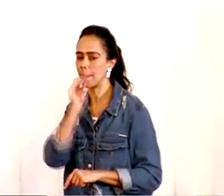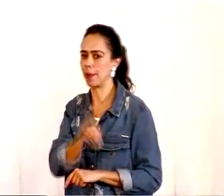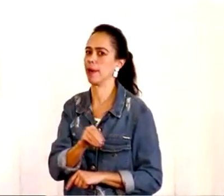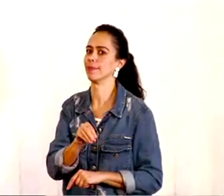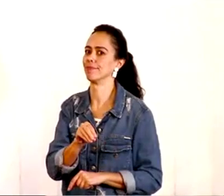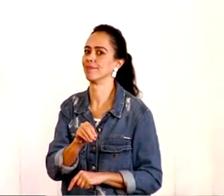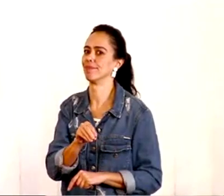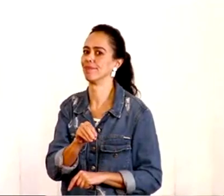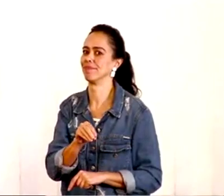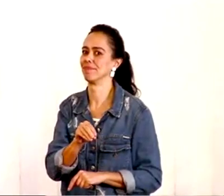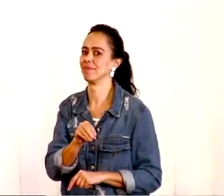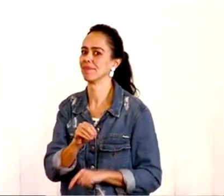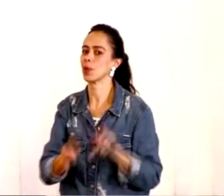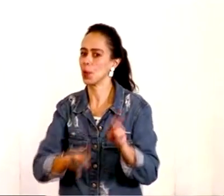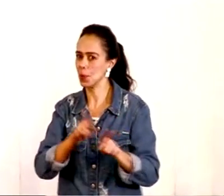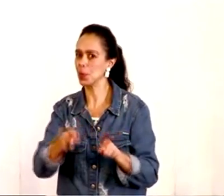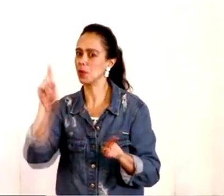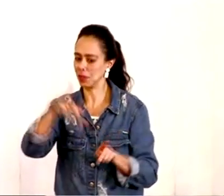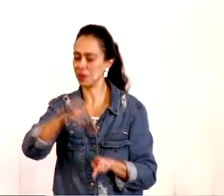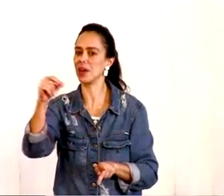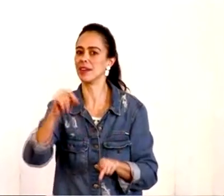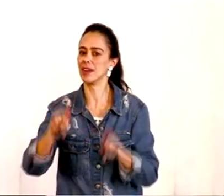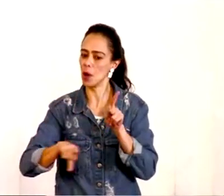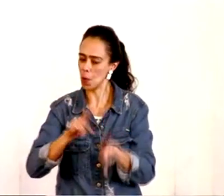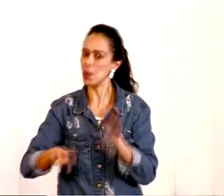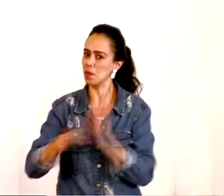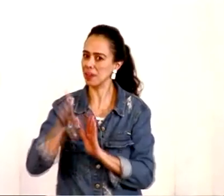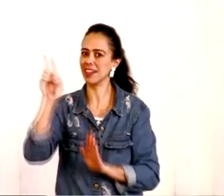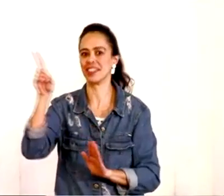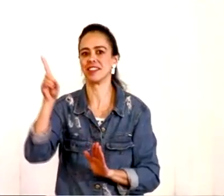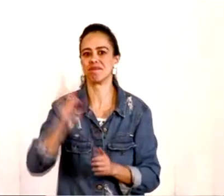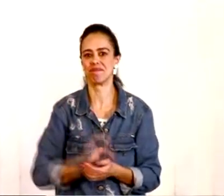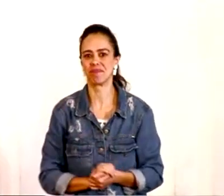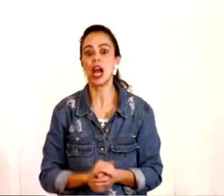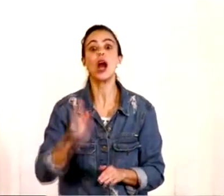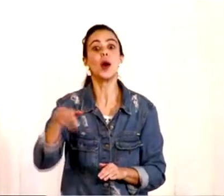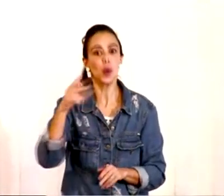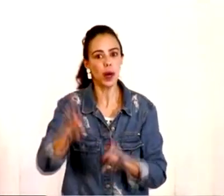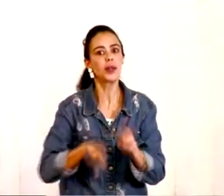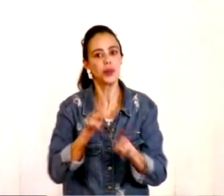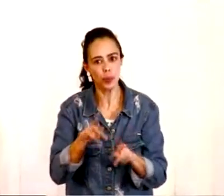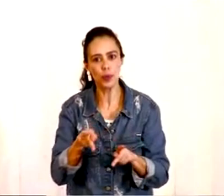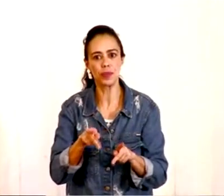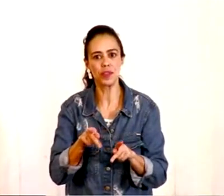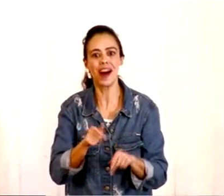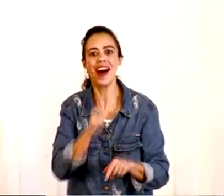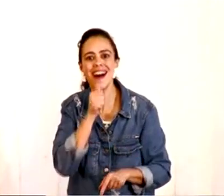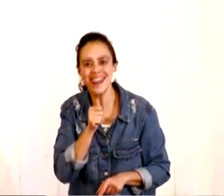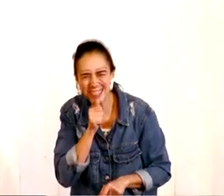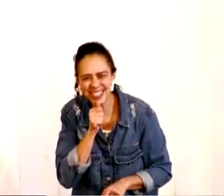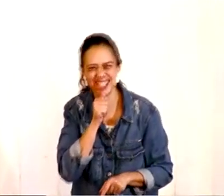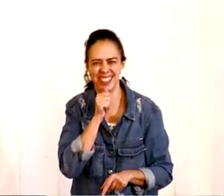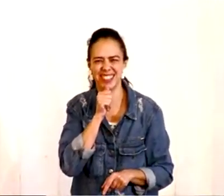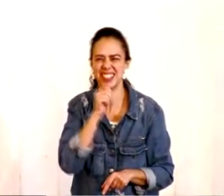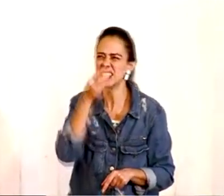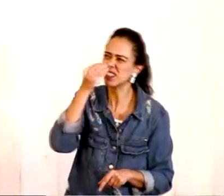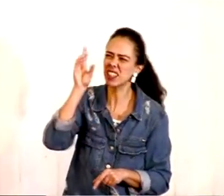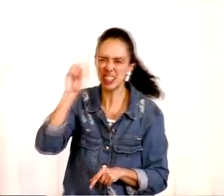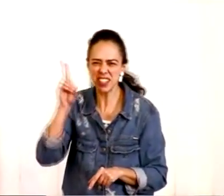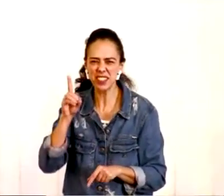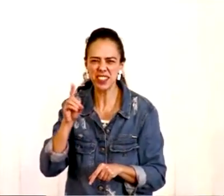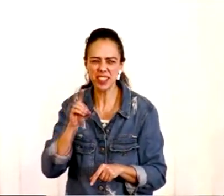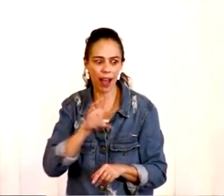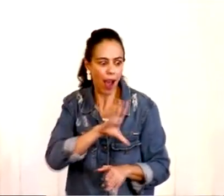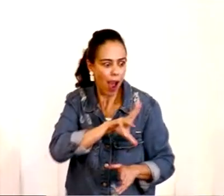voltaram o coração para Deus e não para os homens. Por isso que a Escritura diz: maldito o homem que confia no homem, porque a